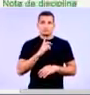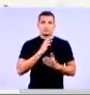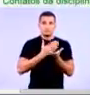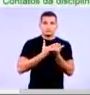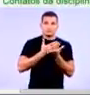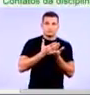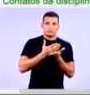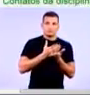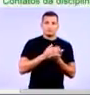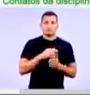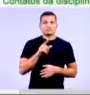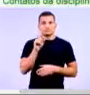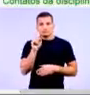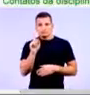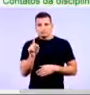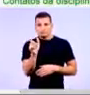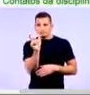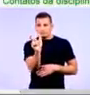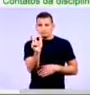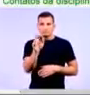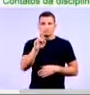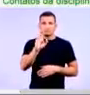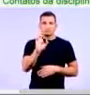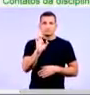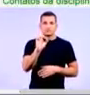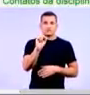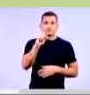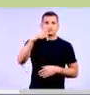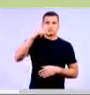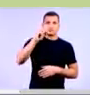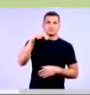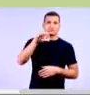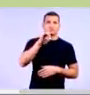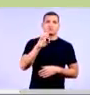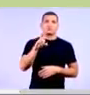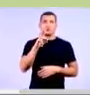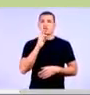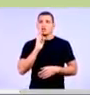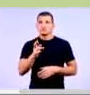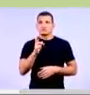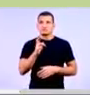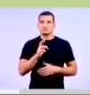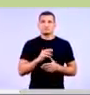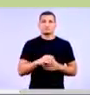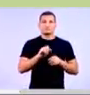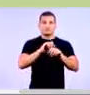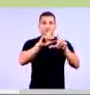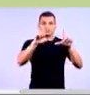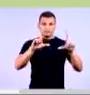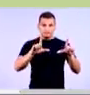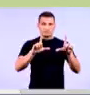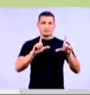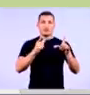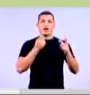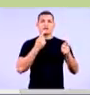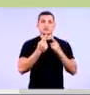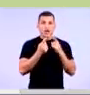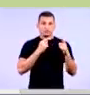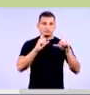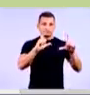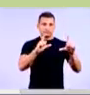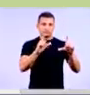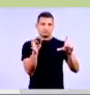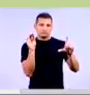introdução e eu venho aqui em responder. Ele vai abrir a caixa de diálogo com o local para